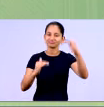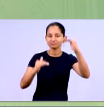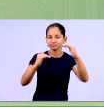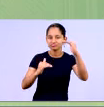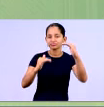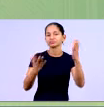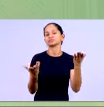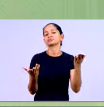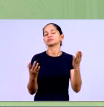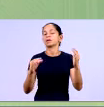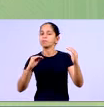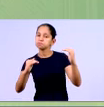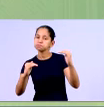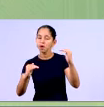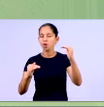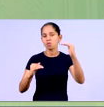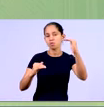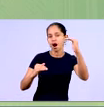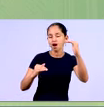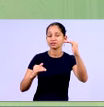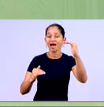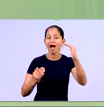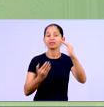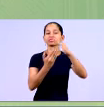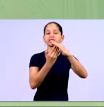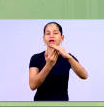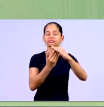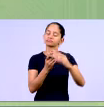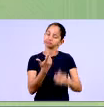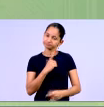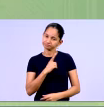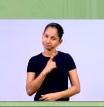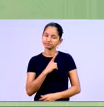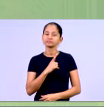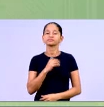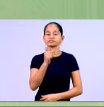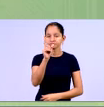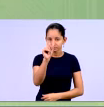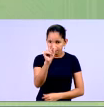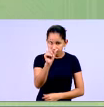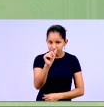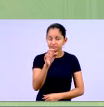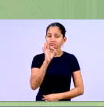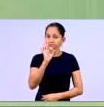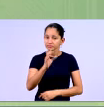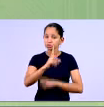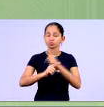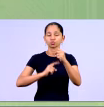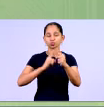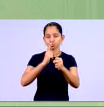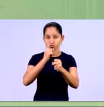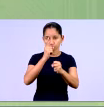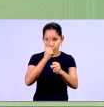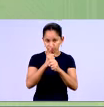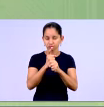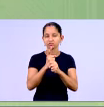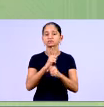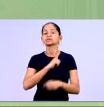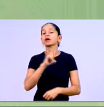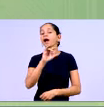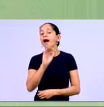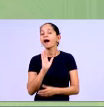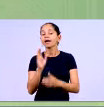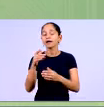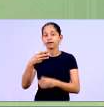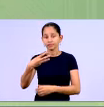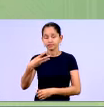2006. As empresas de pequeno porte recebem receita bruta ano de